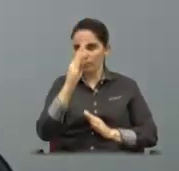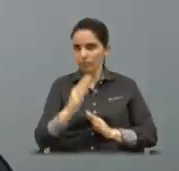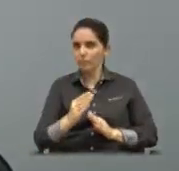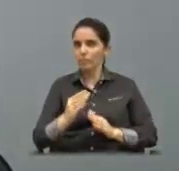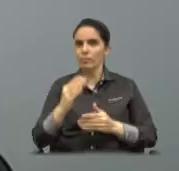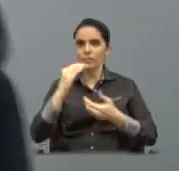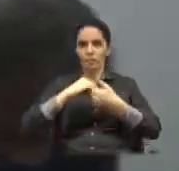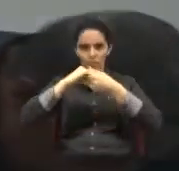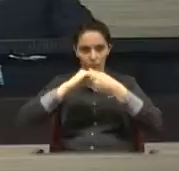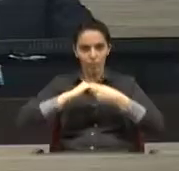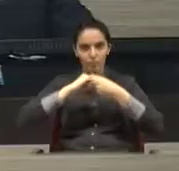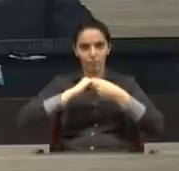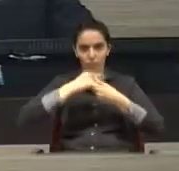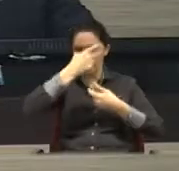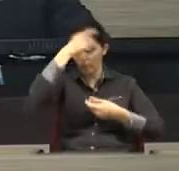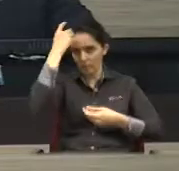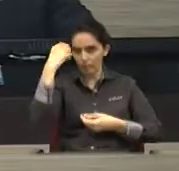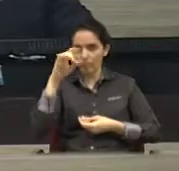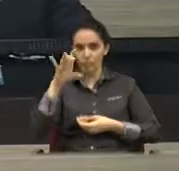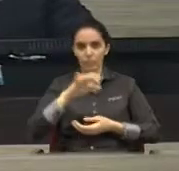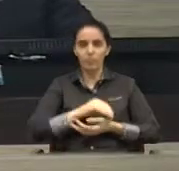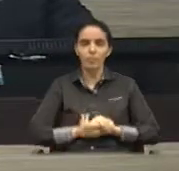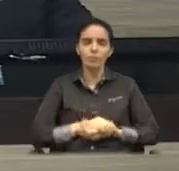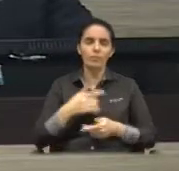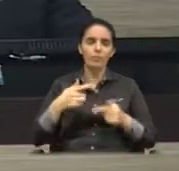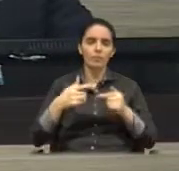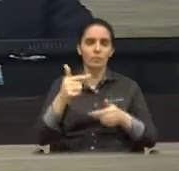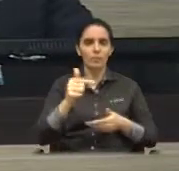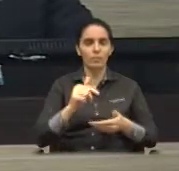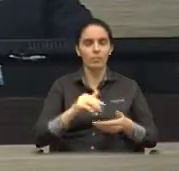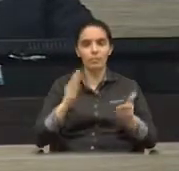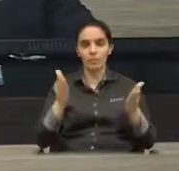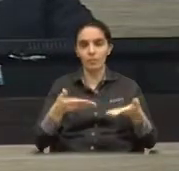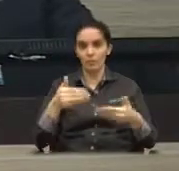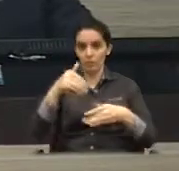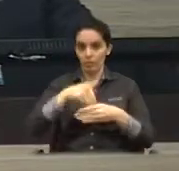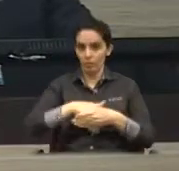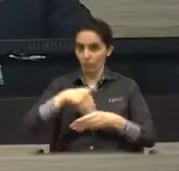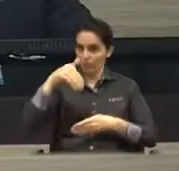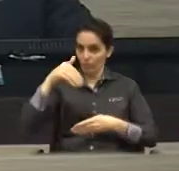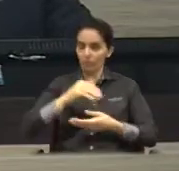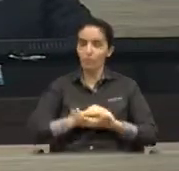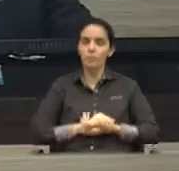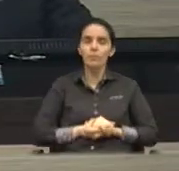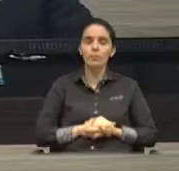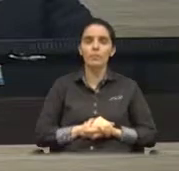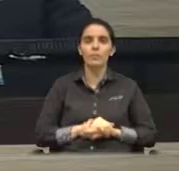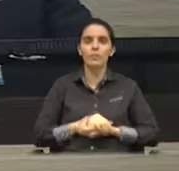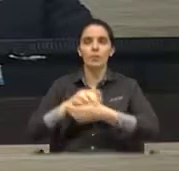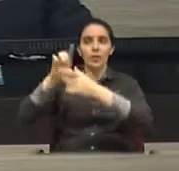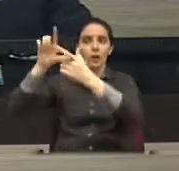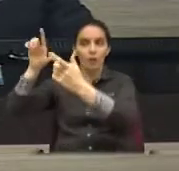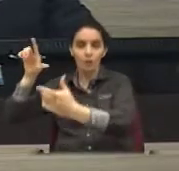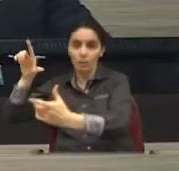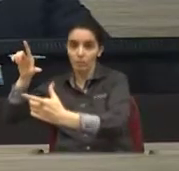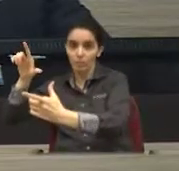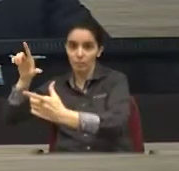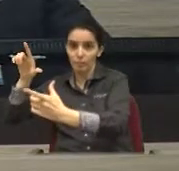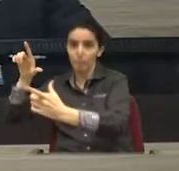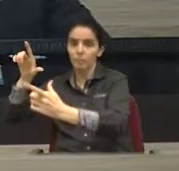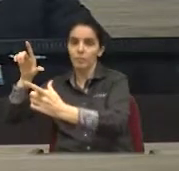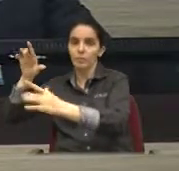Barbosa. Continue a discussão. Não havendo, ela vai à votação. E o painel de votação, os